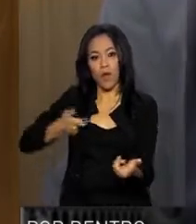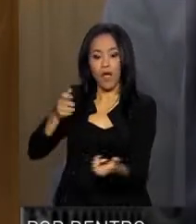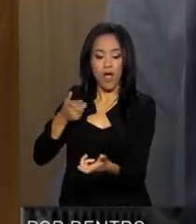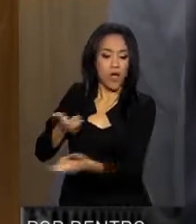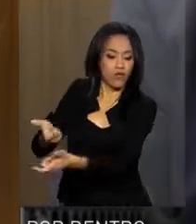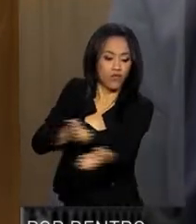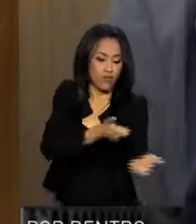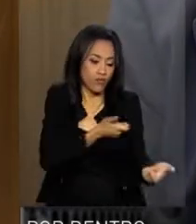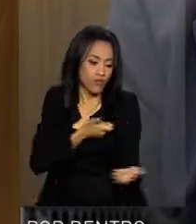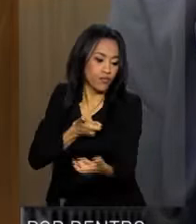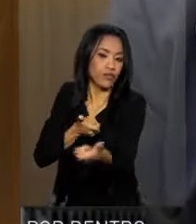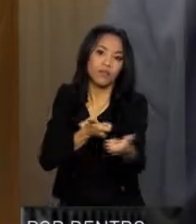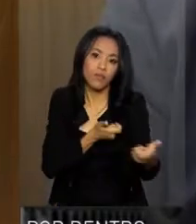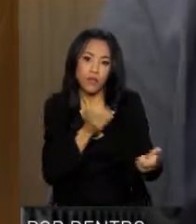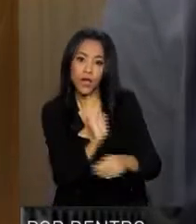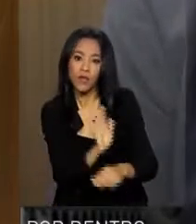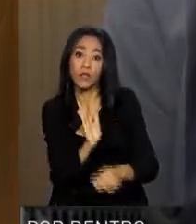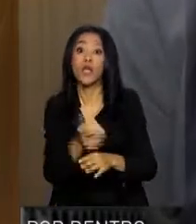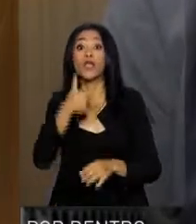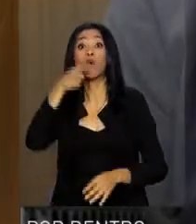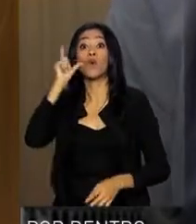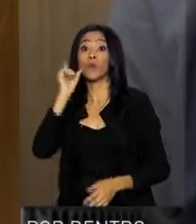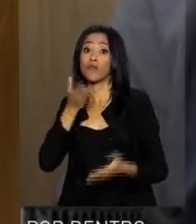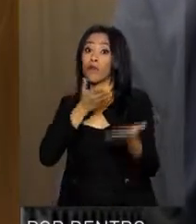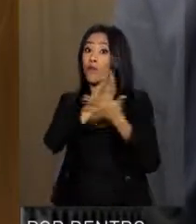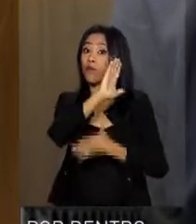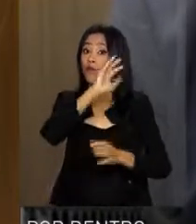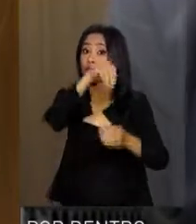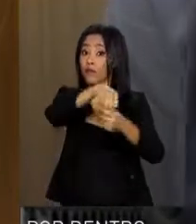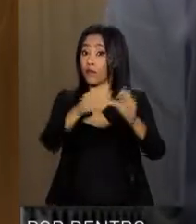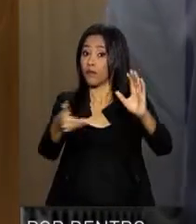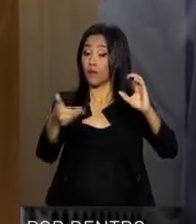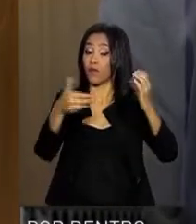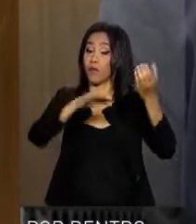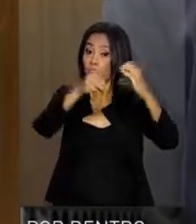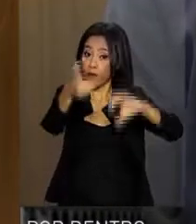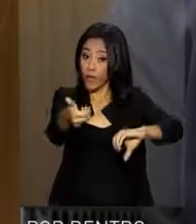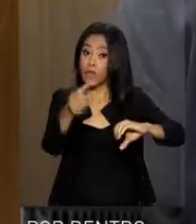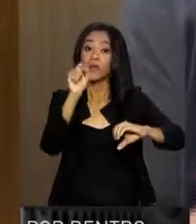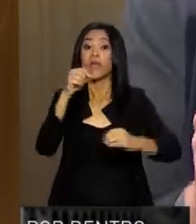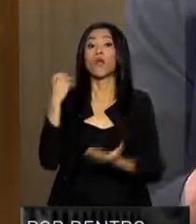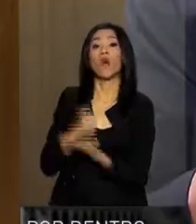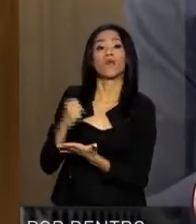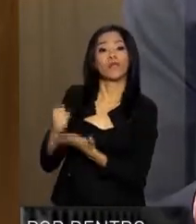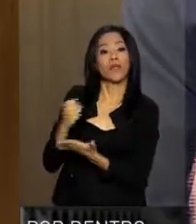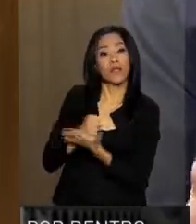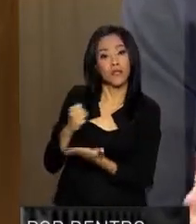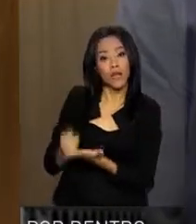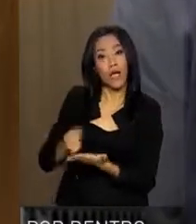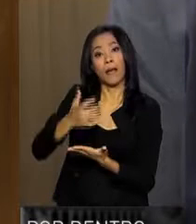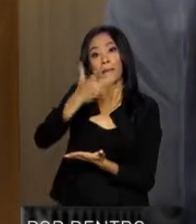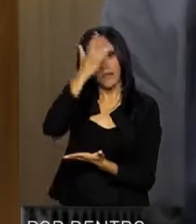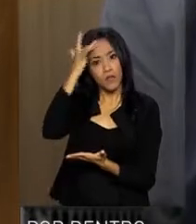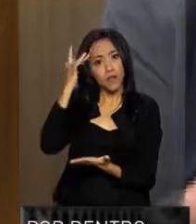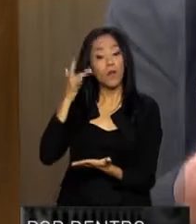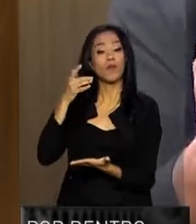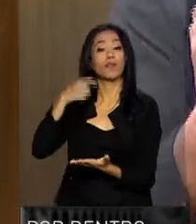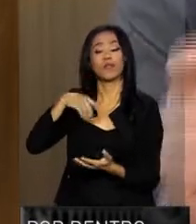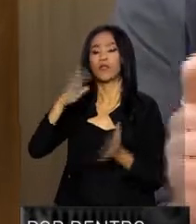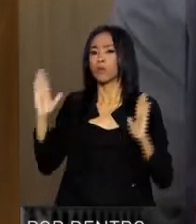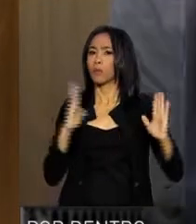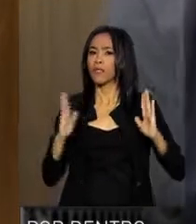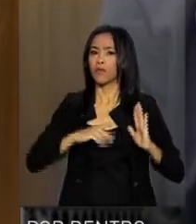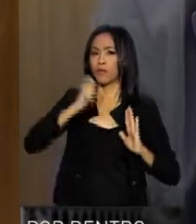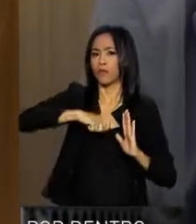uma medida provisória que vai poder estender a contratação dos brigadistas que hoje é de seis meses para